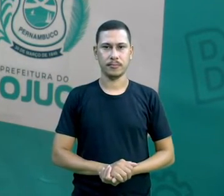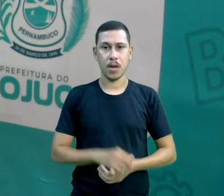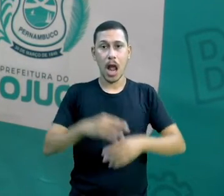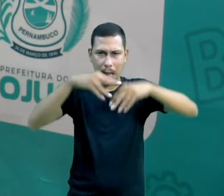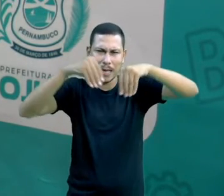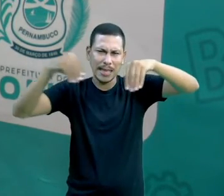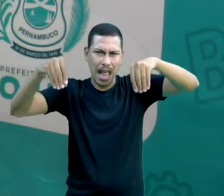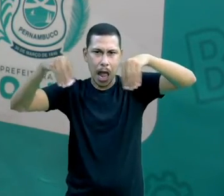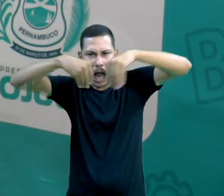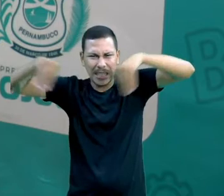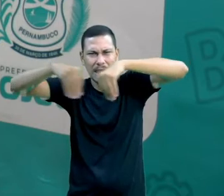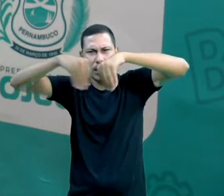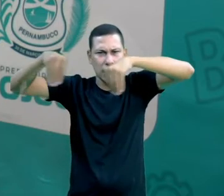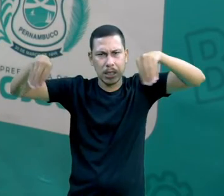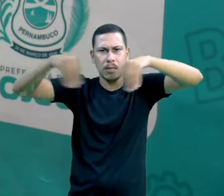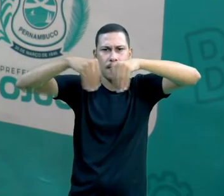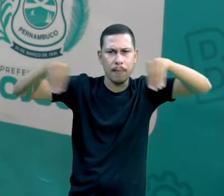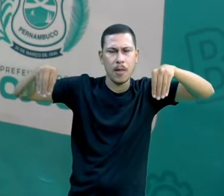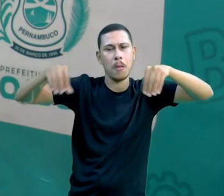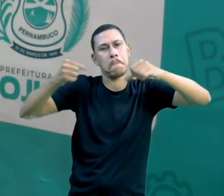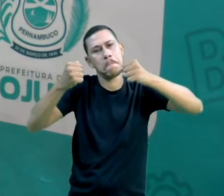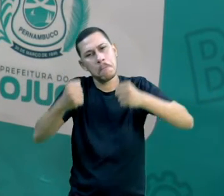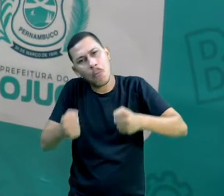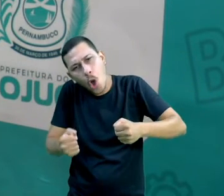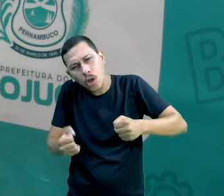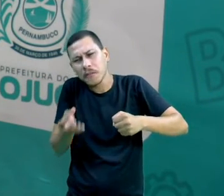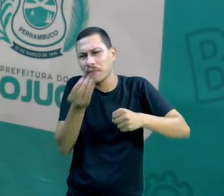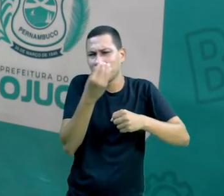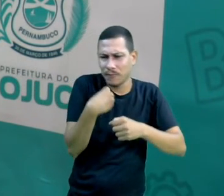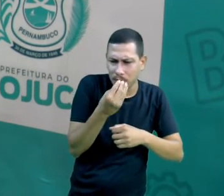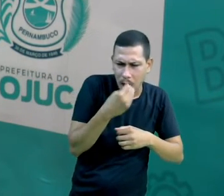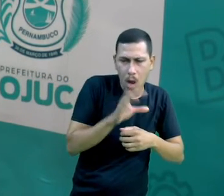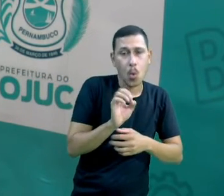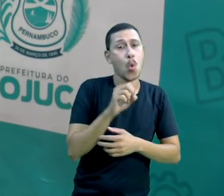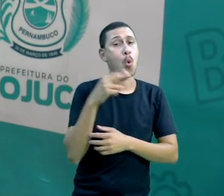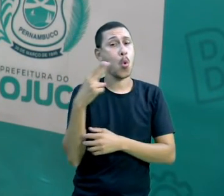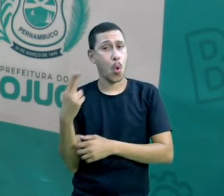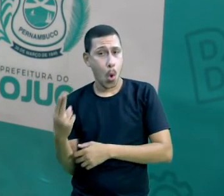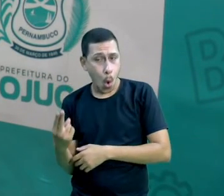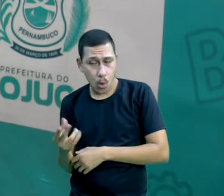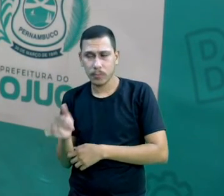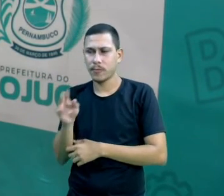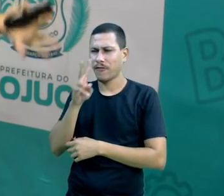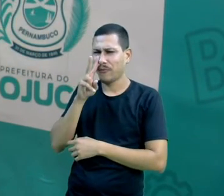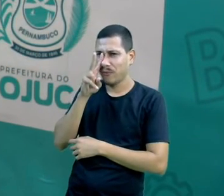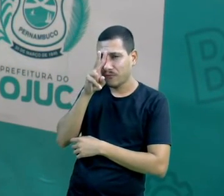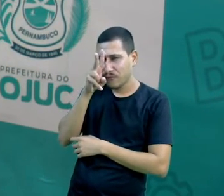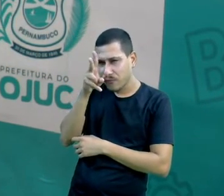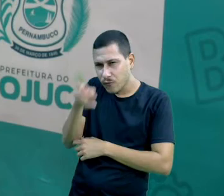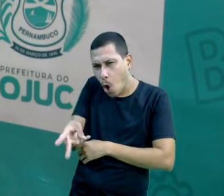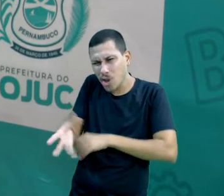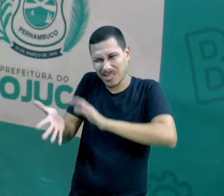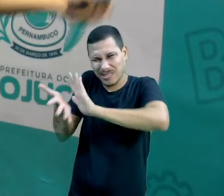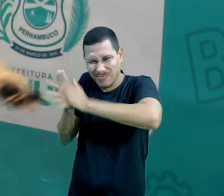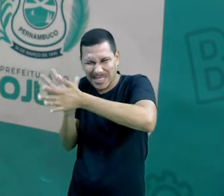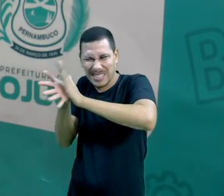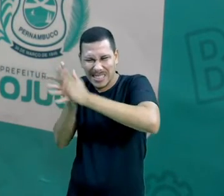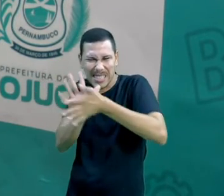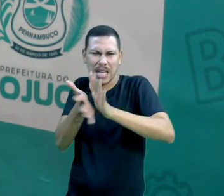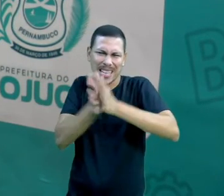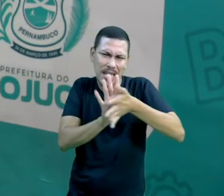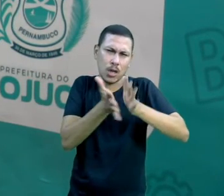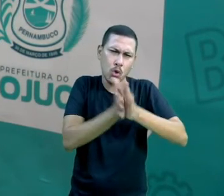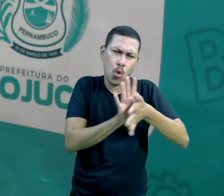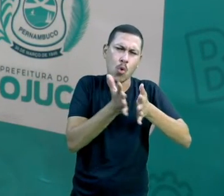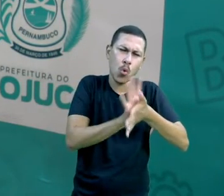terra treme. Pode ser pequenos tremores, onde a gente só vai sentir mesmo a casa balançar, ou podem ser